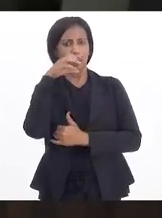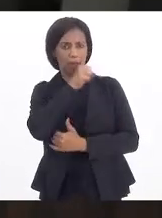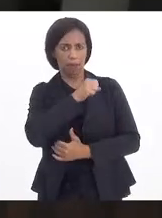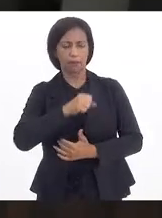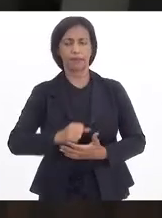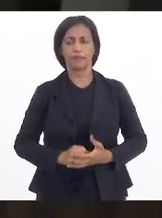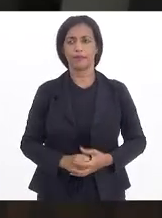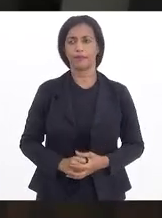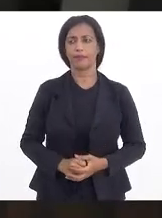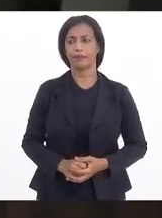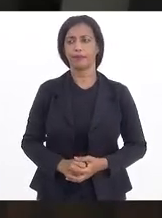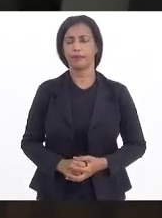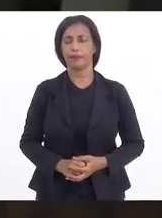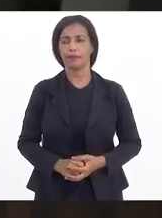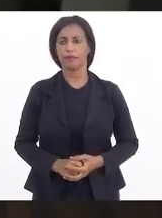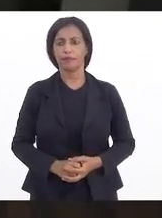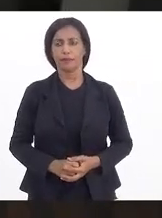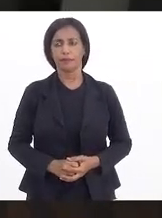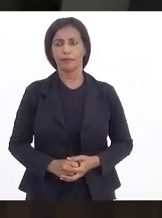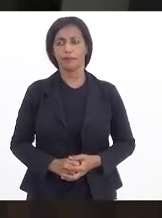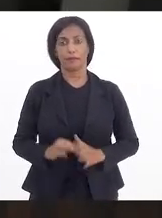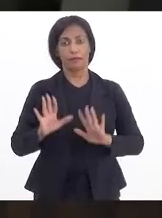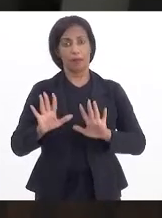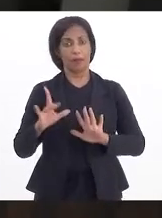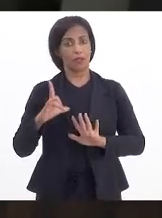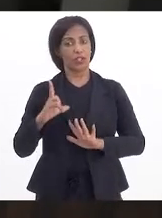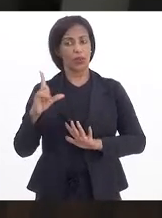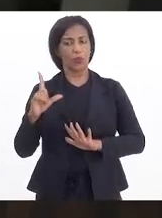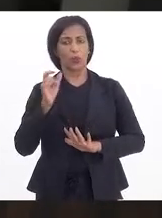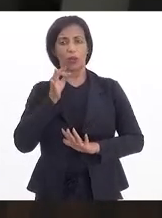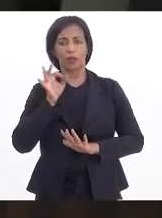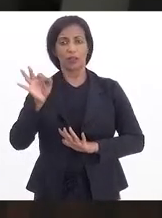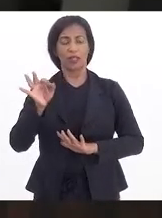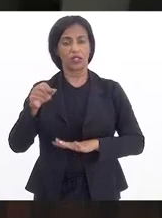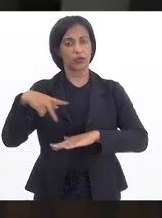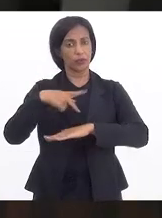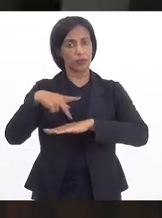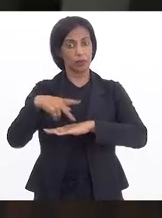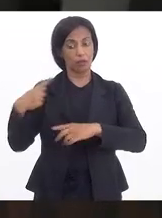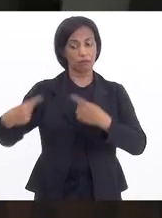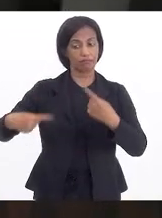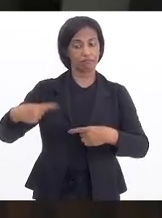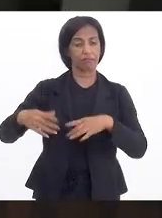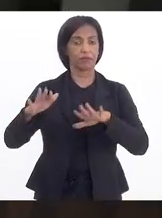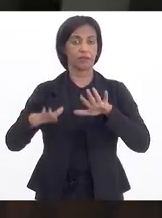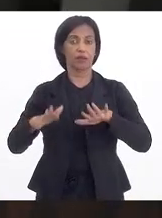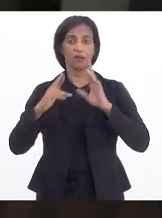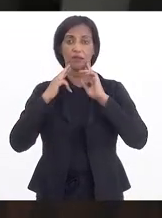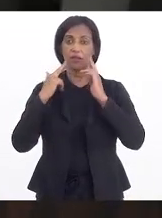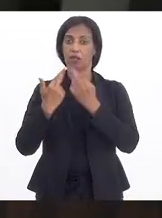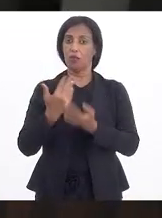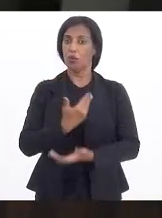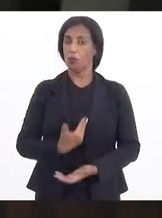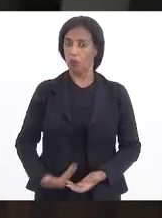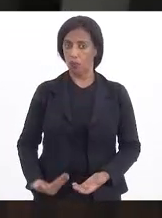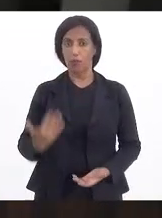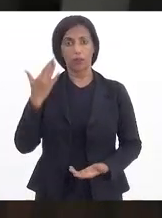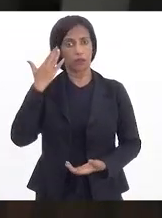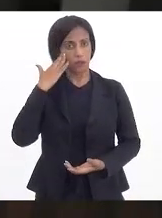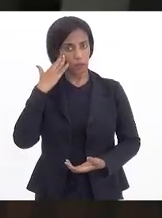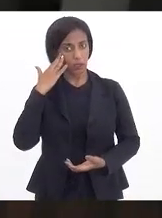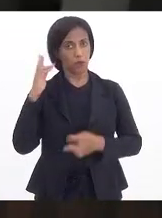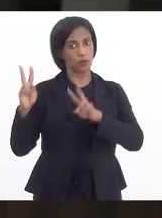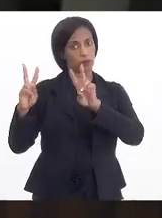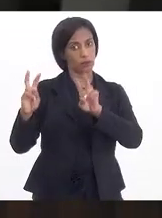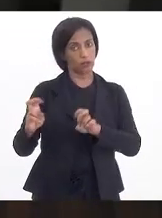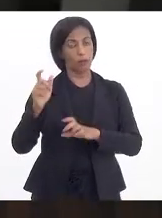mais rápido e é mais tem uma questão Nacional a gente vai precisar de bater talvez fazer audiência pública entendeu Luiz que uma